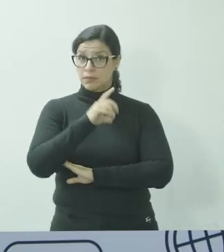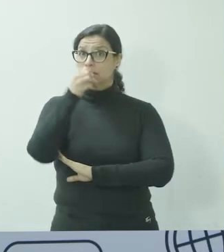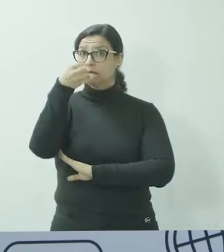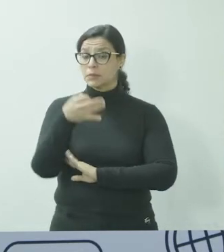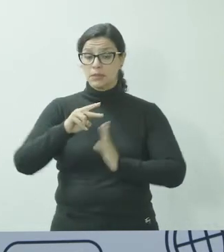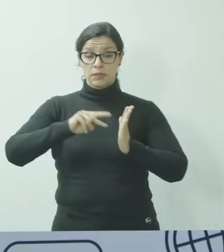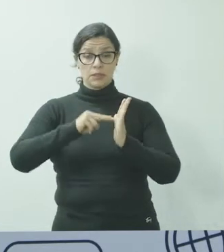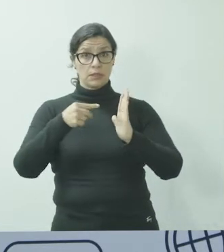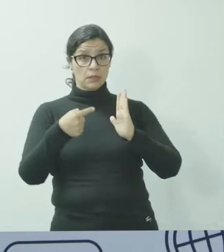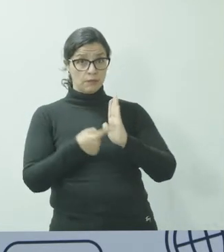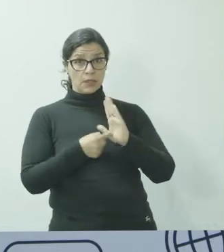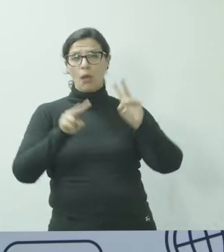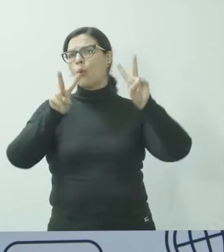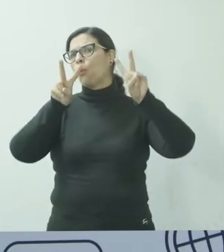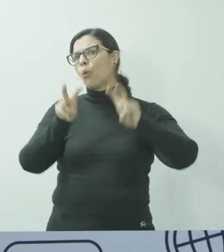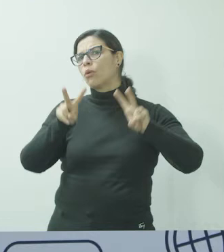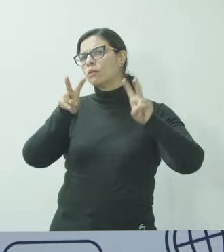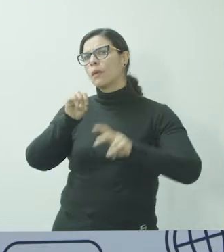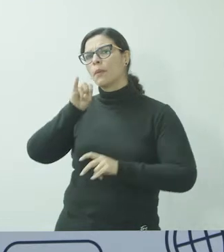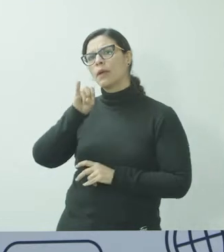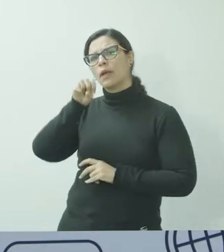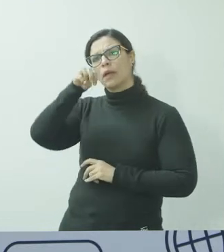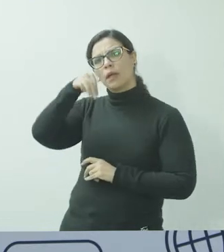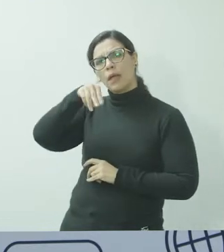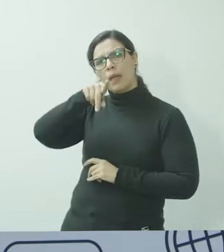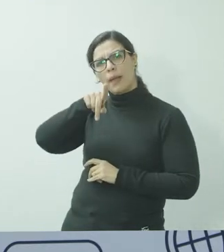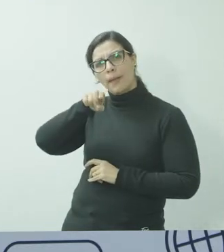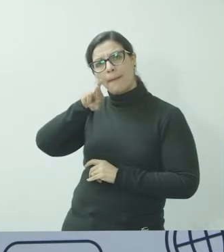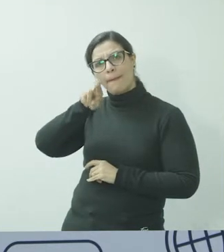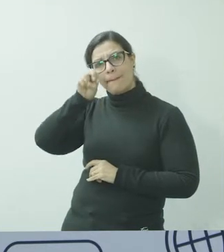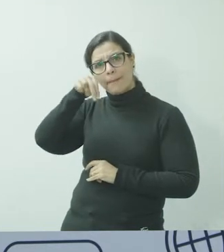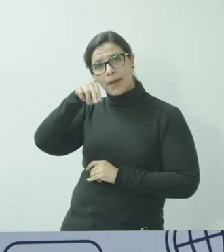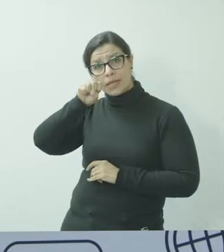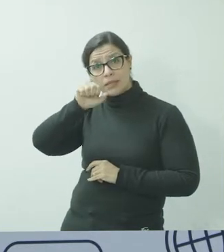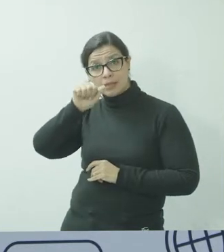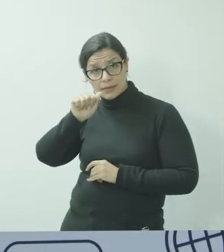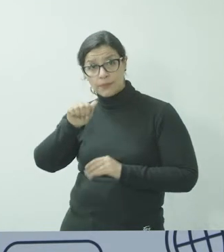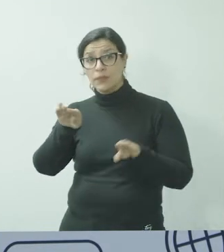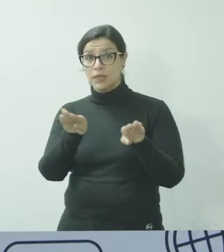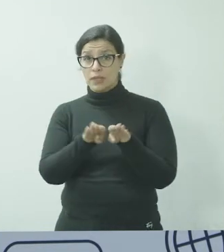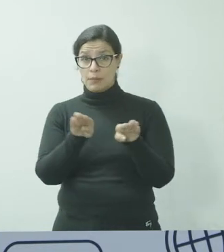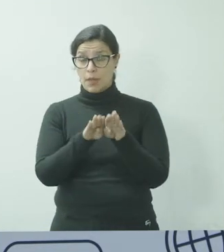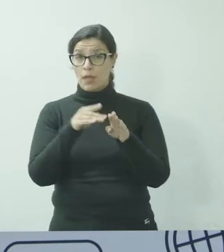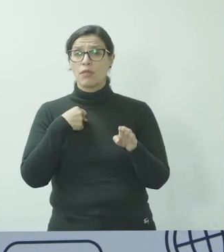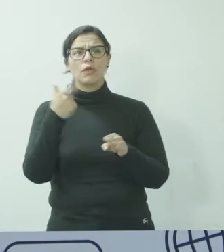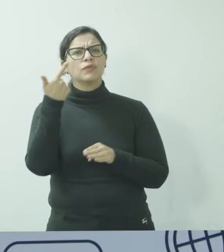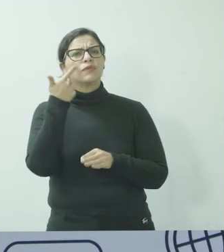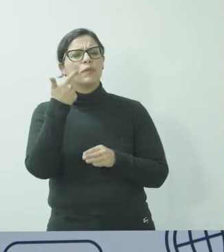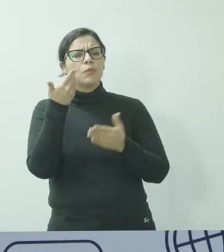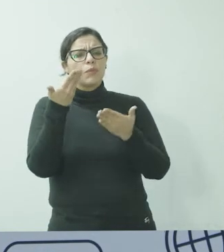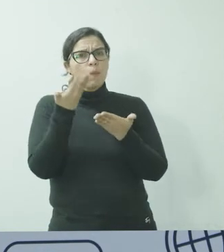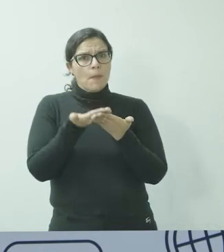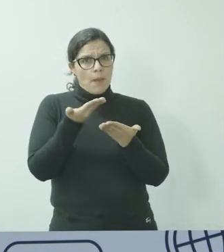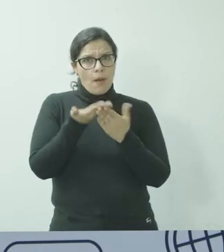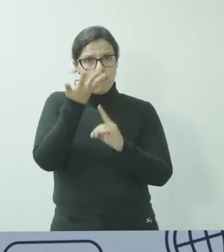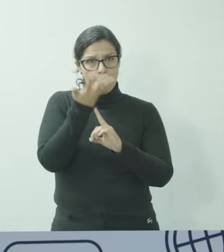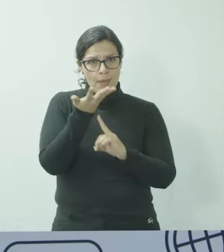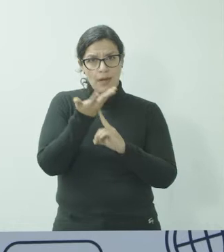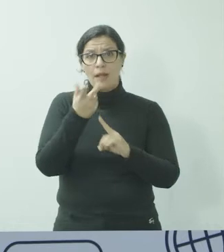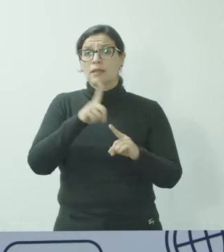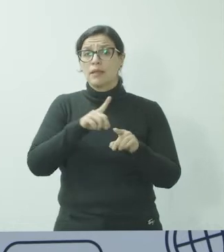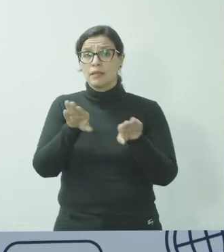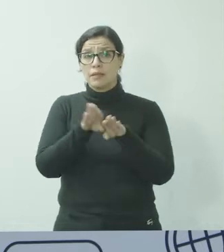significam o termo imprensa também vimos durante lá a aula Paraná A Linha do